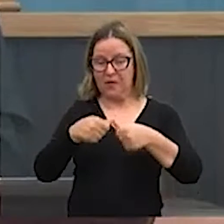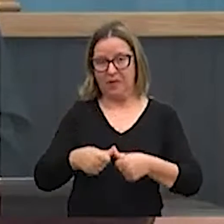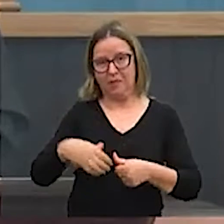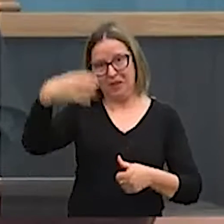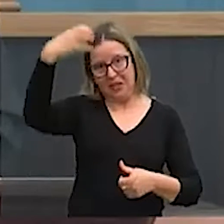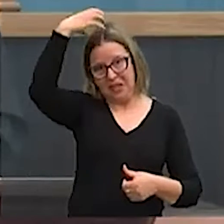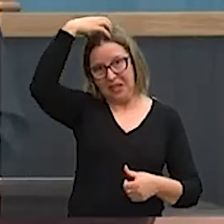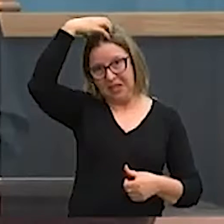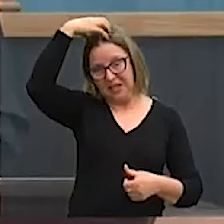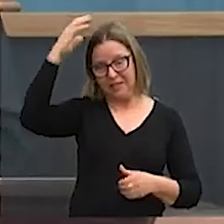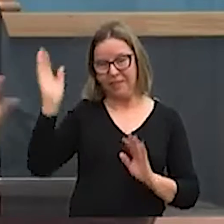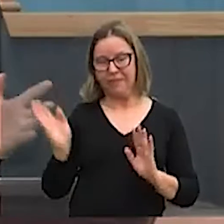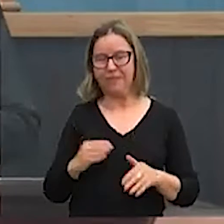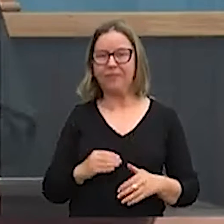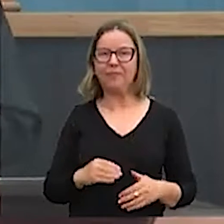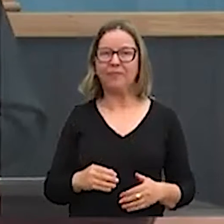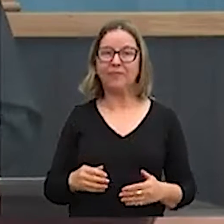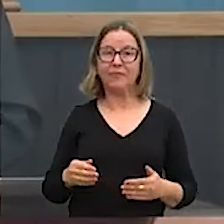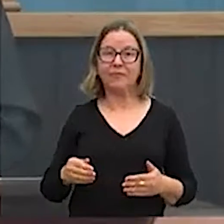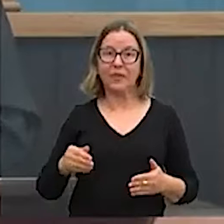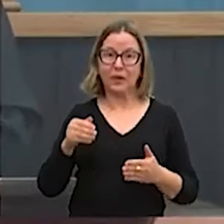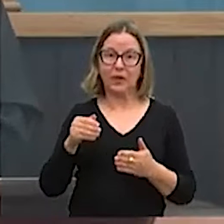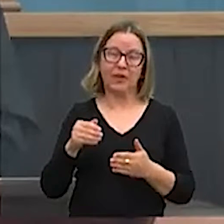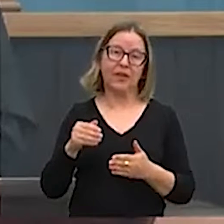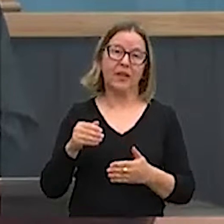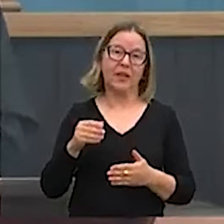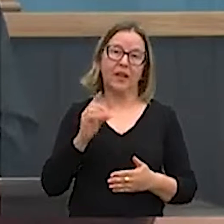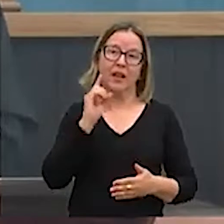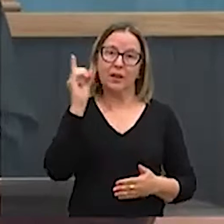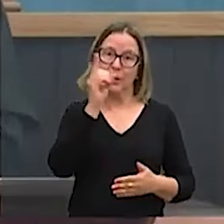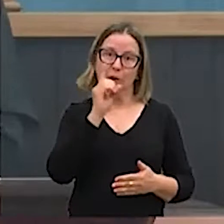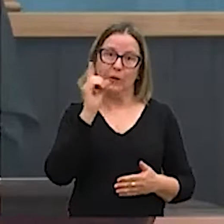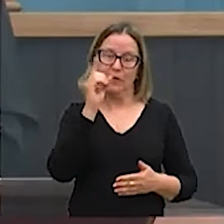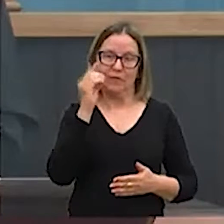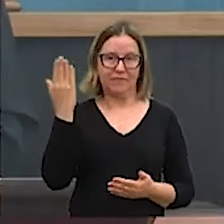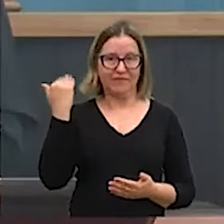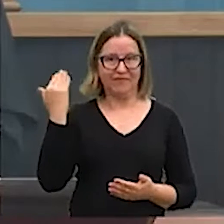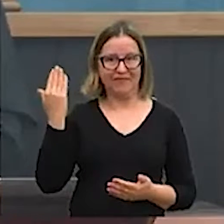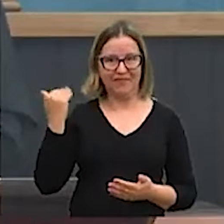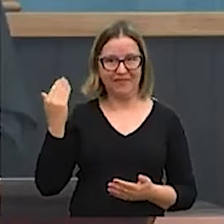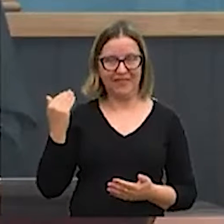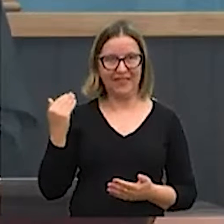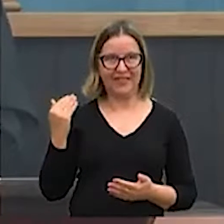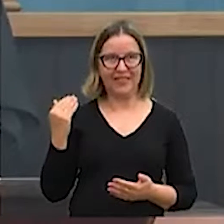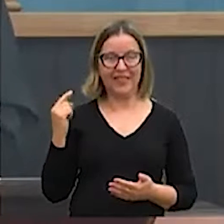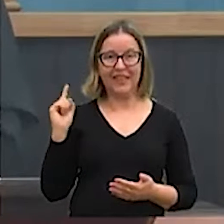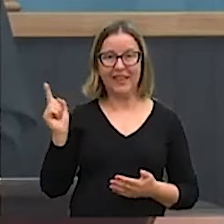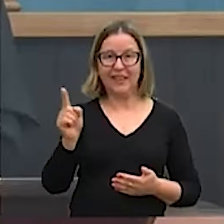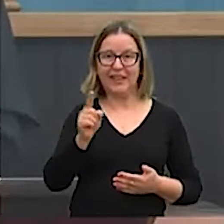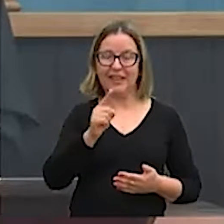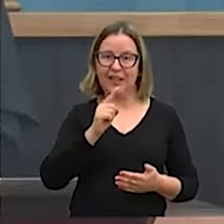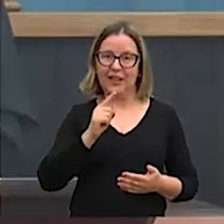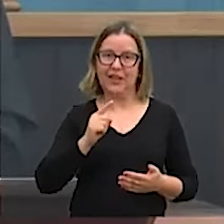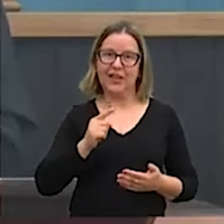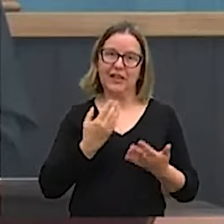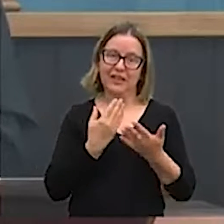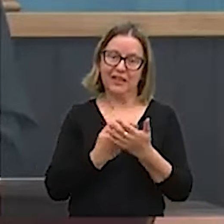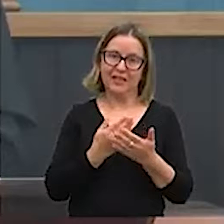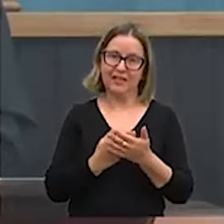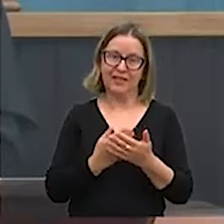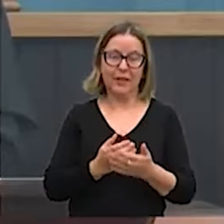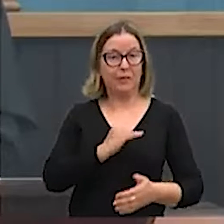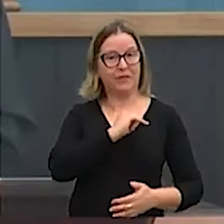A última vez que nós tivemos aqui, domingo passado, nós estivemos abordando o texto de